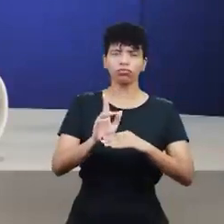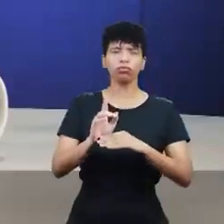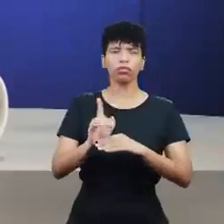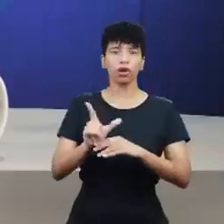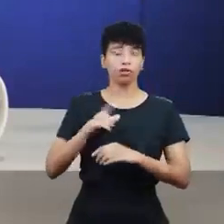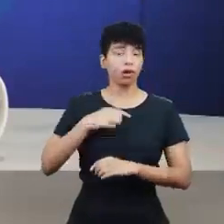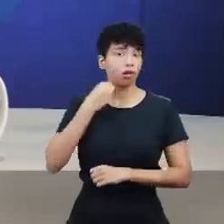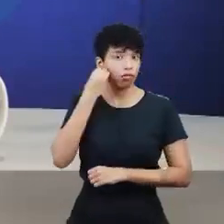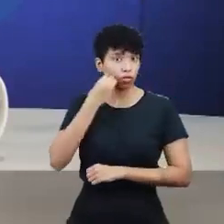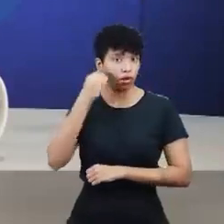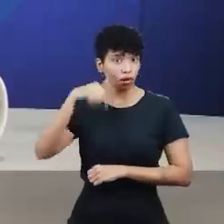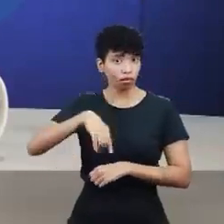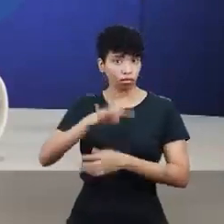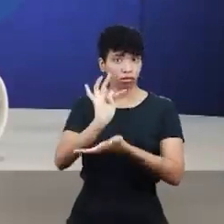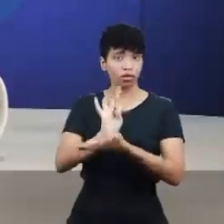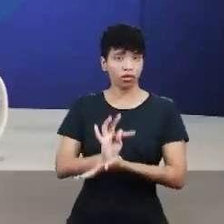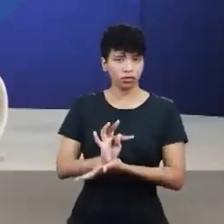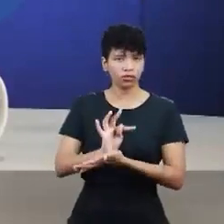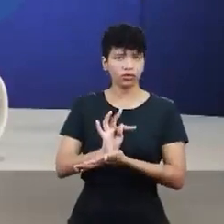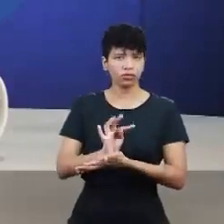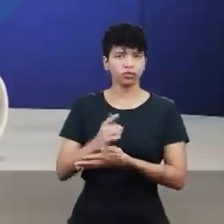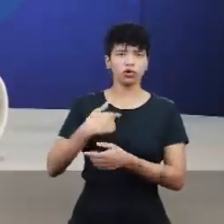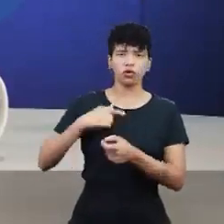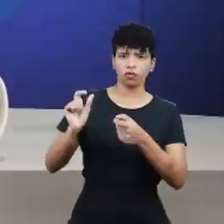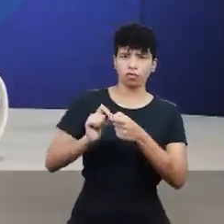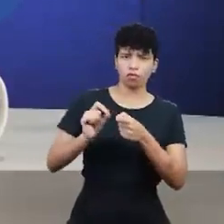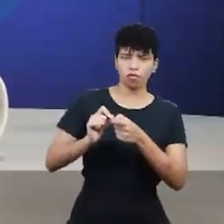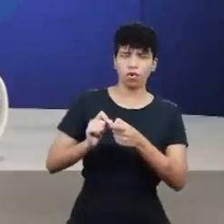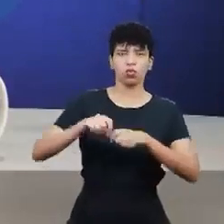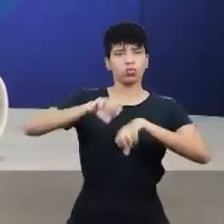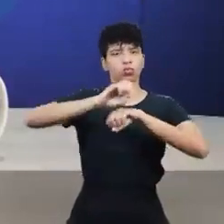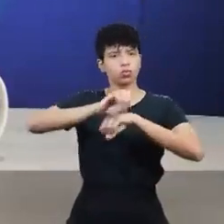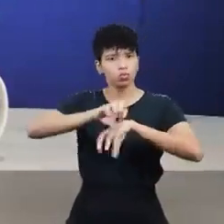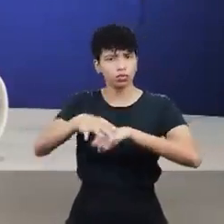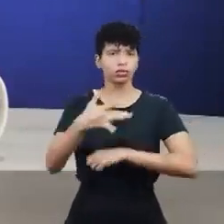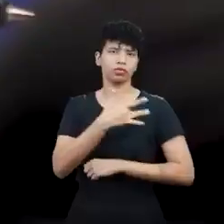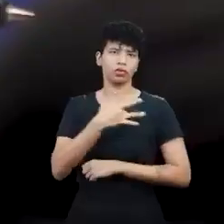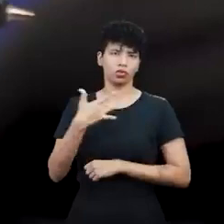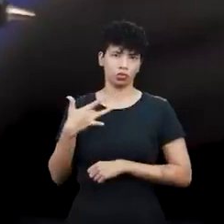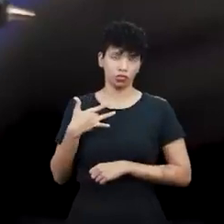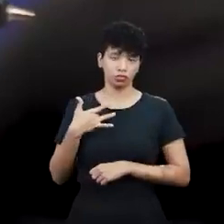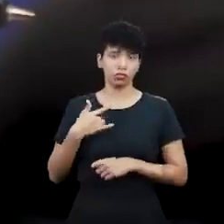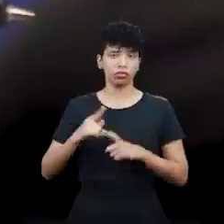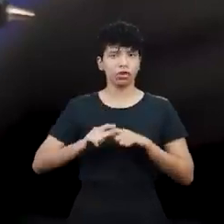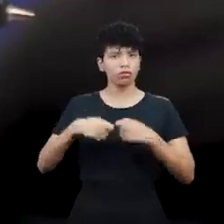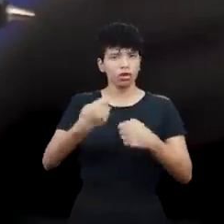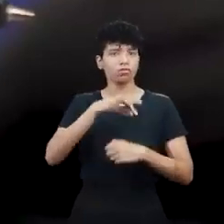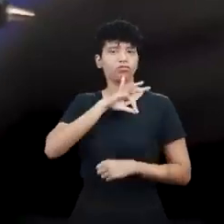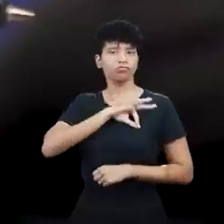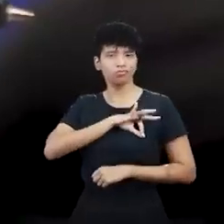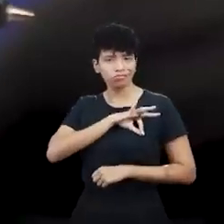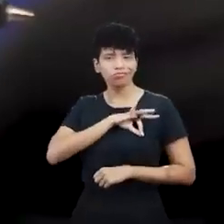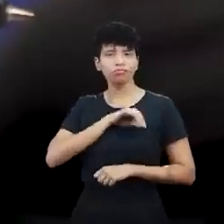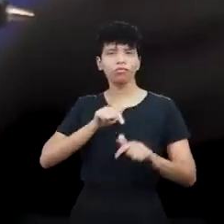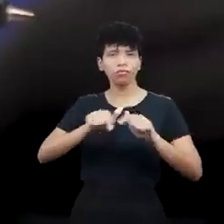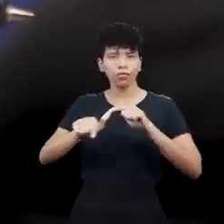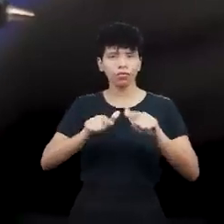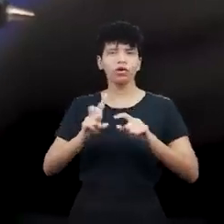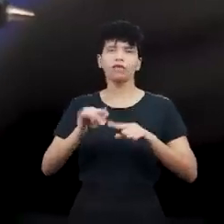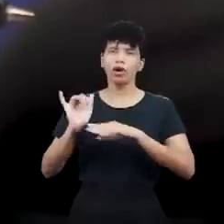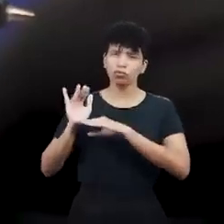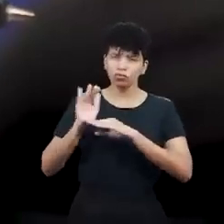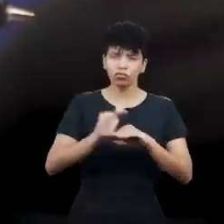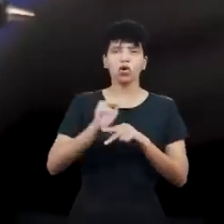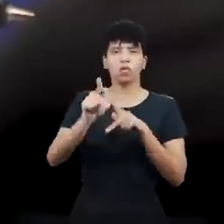Com a experiência que nós tivemos em Teresina, pelo que fizemos na saúde, na educação, na geração de emprego e renda, eu acho que a gente pode